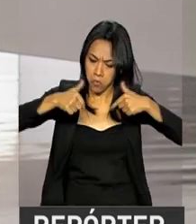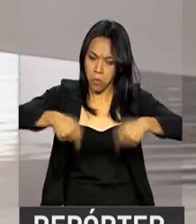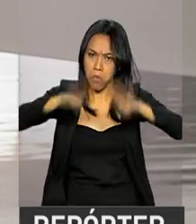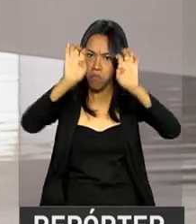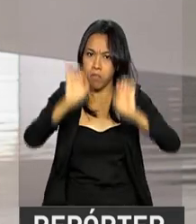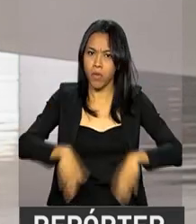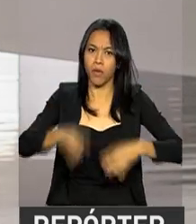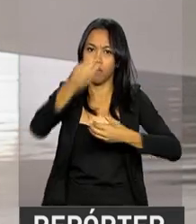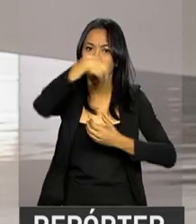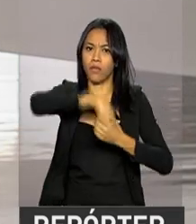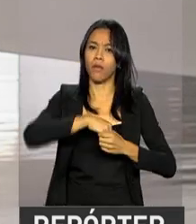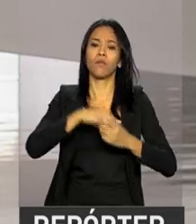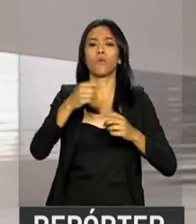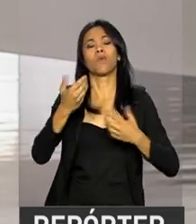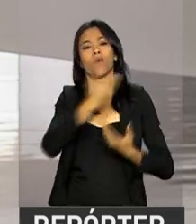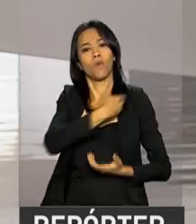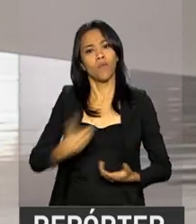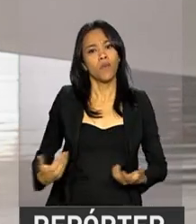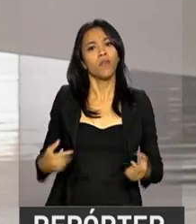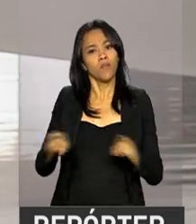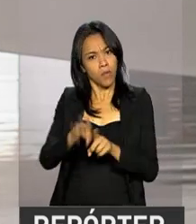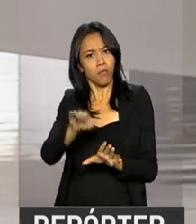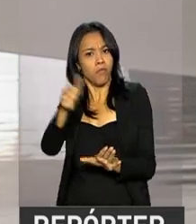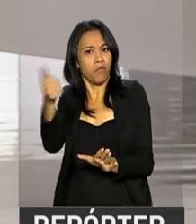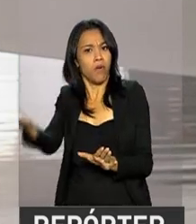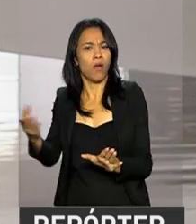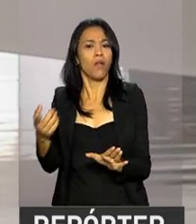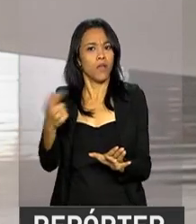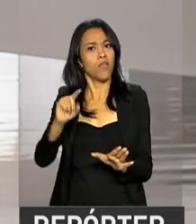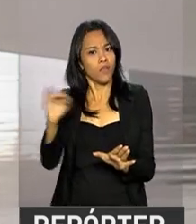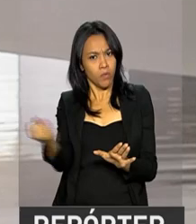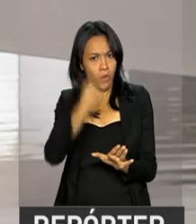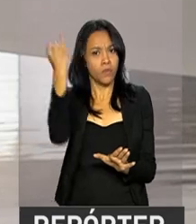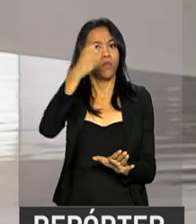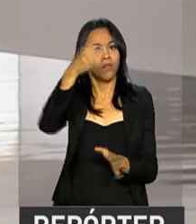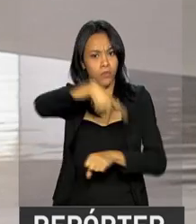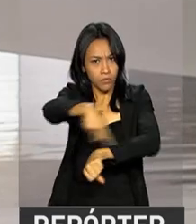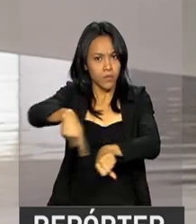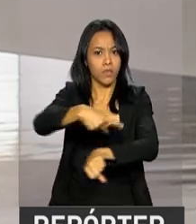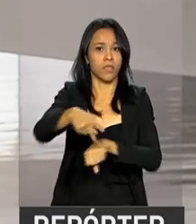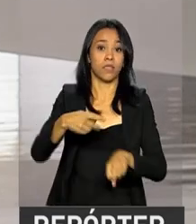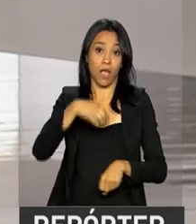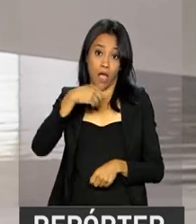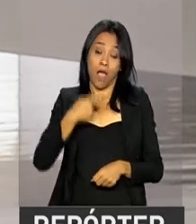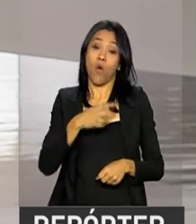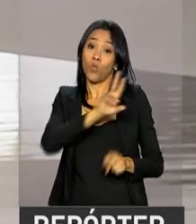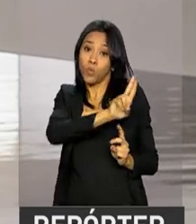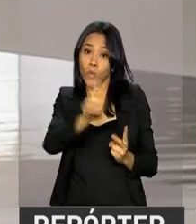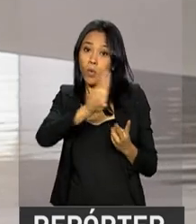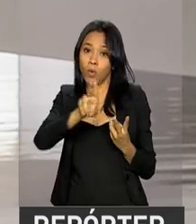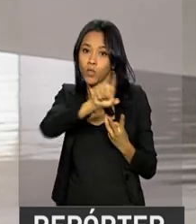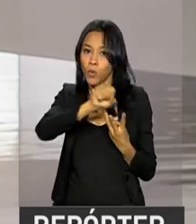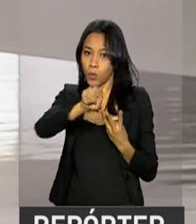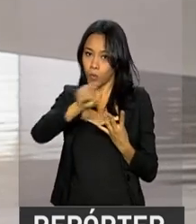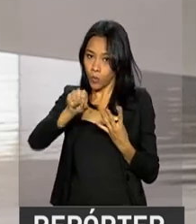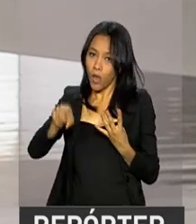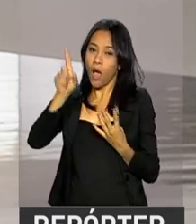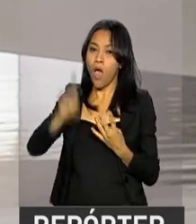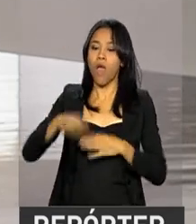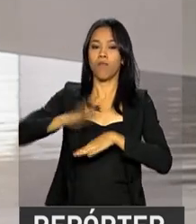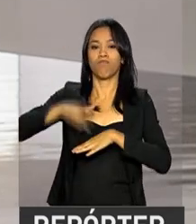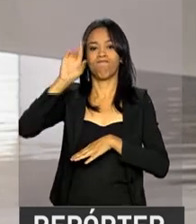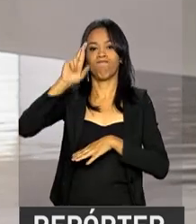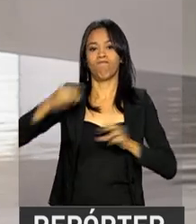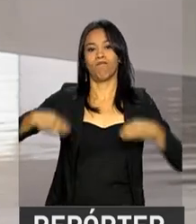ou tiveram um trabalho de relevância para o país a indicação desses profissionais foi feita pelo ministério da